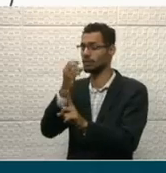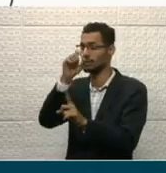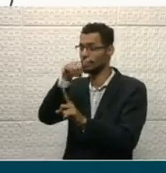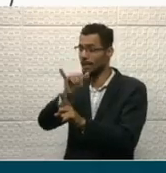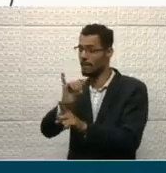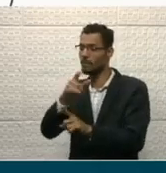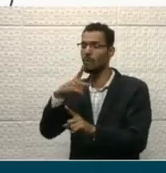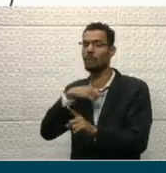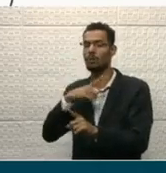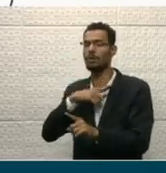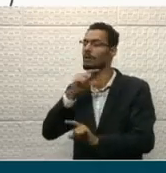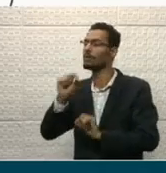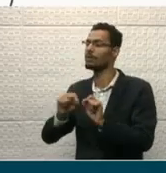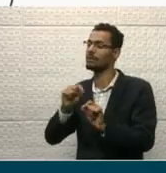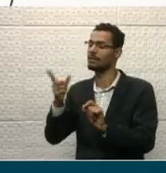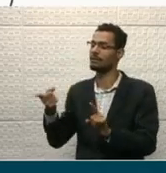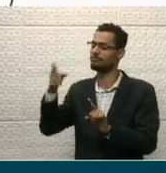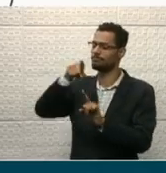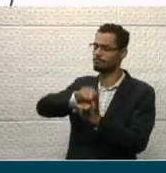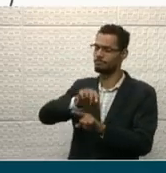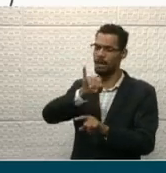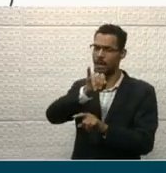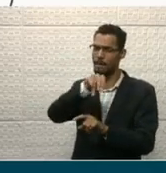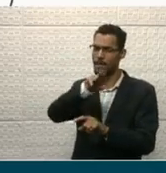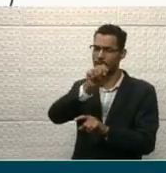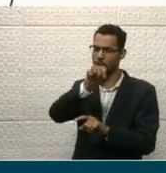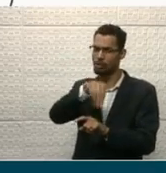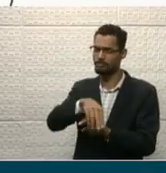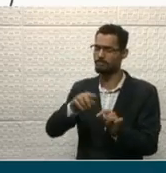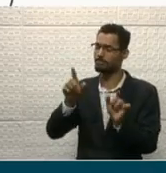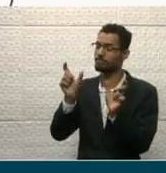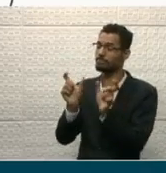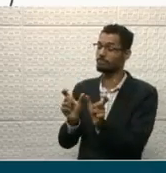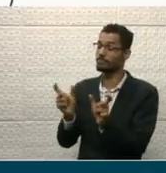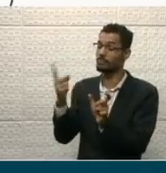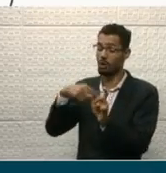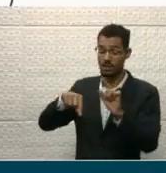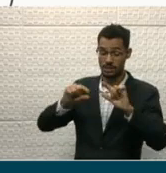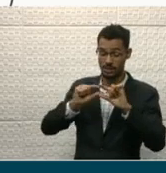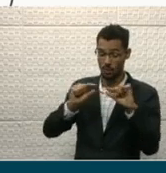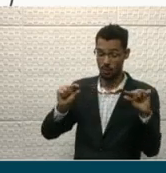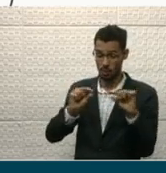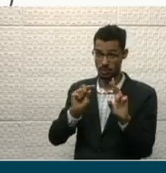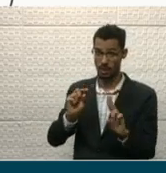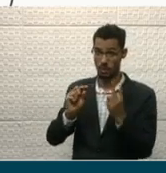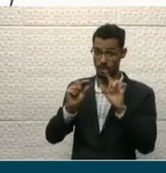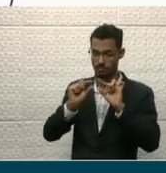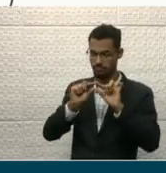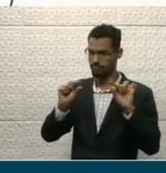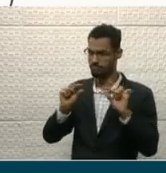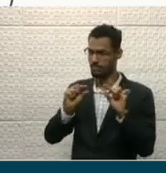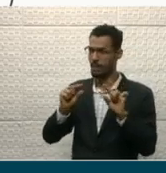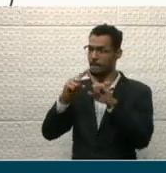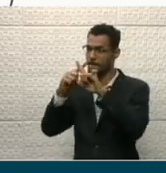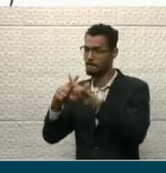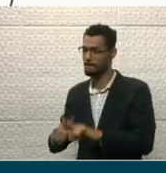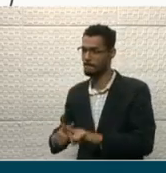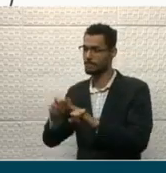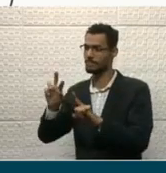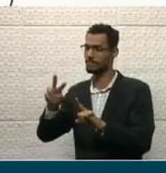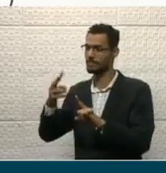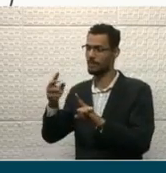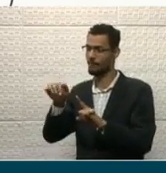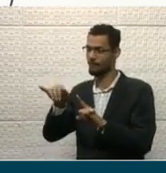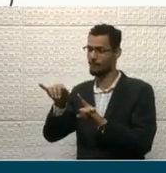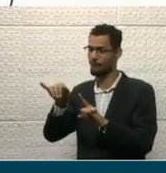primeira componente do vetor imagem. Tomo a segunda linha da matriz A, multiplico pelo vetor